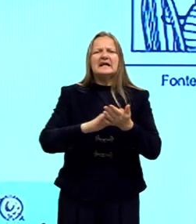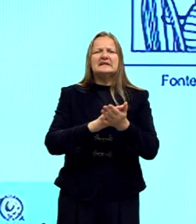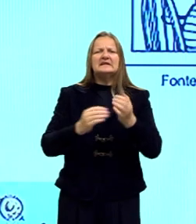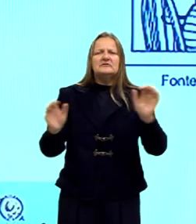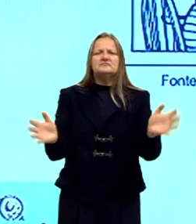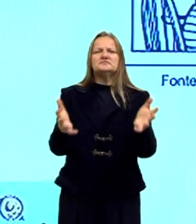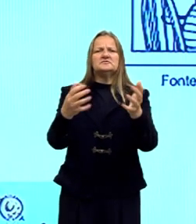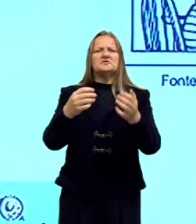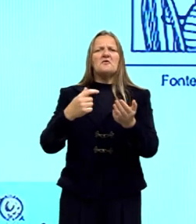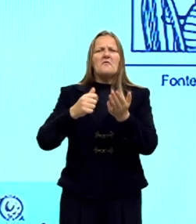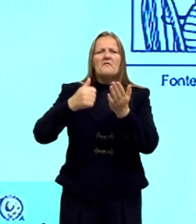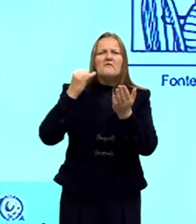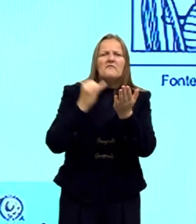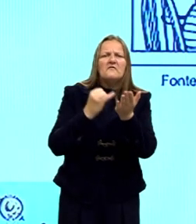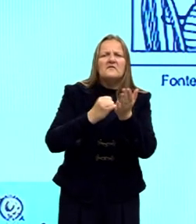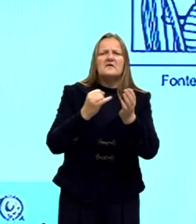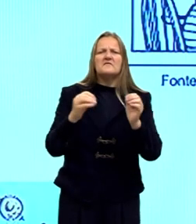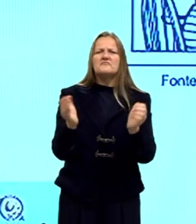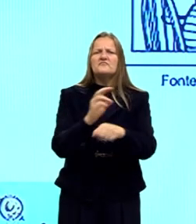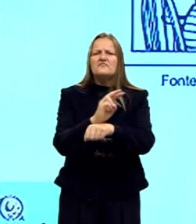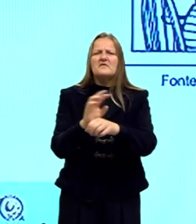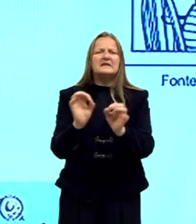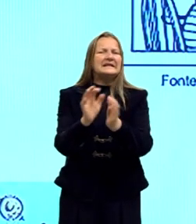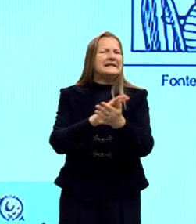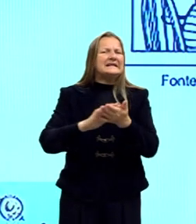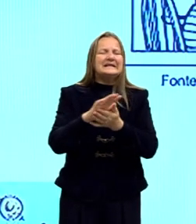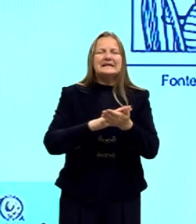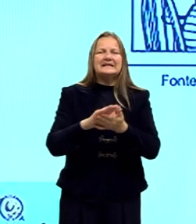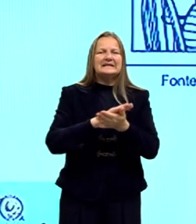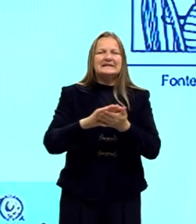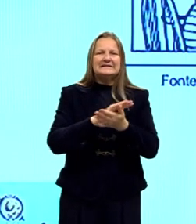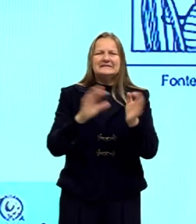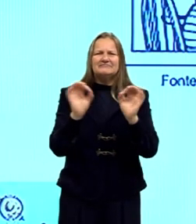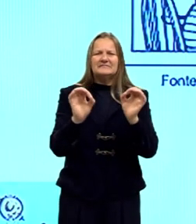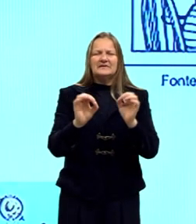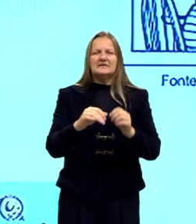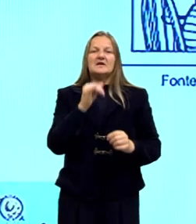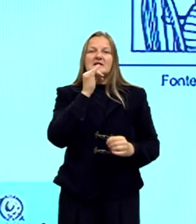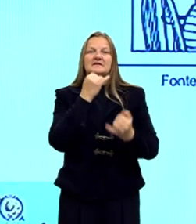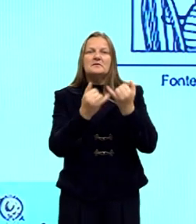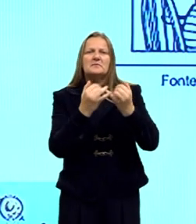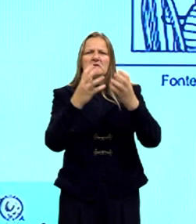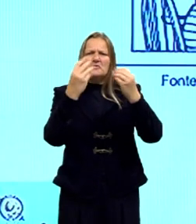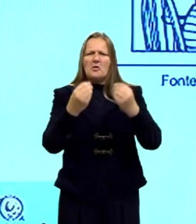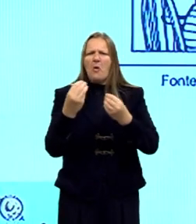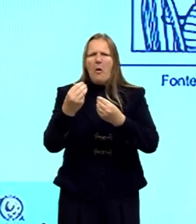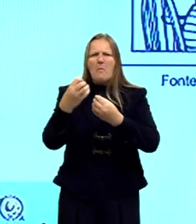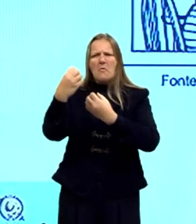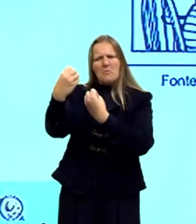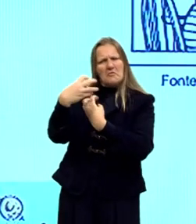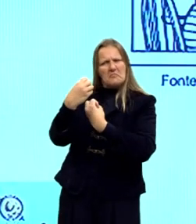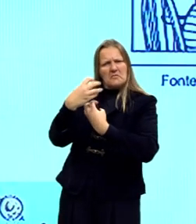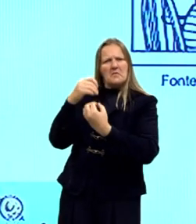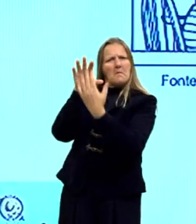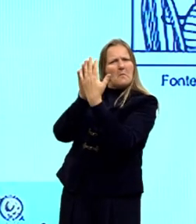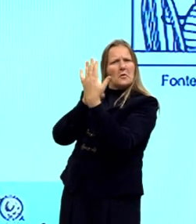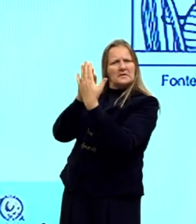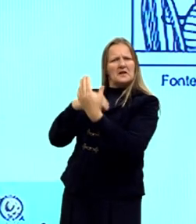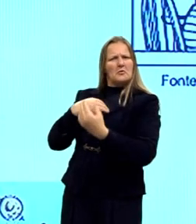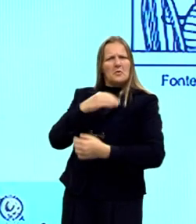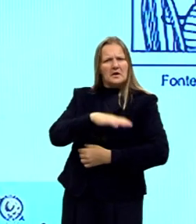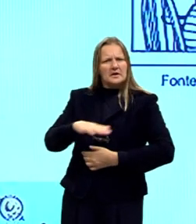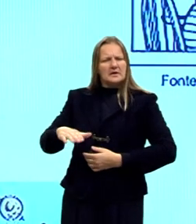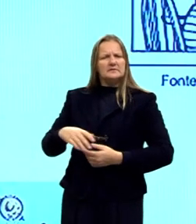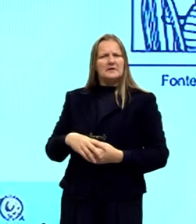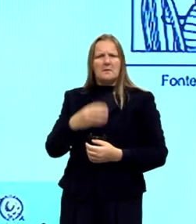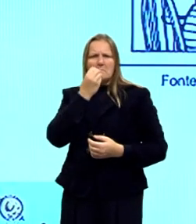incentivos né são altos e os padrões ecológicos são baixos né isso um exemplo para dar para as crianças né e ele questiona isso aí